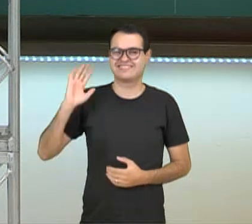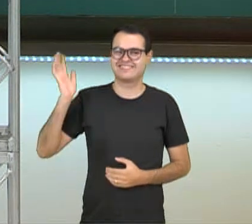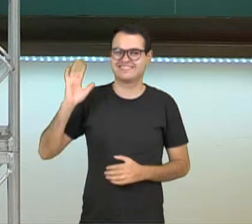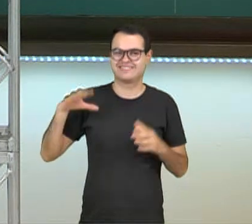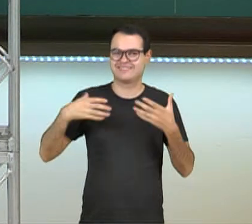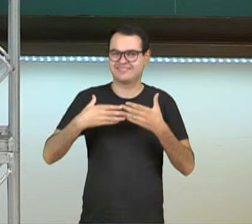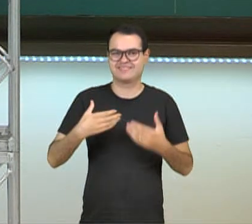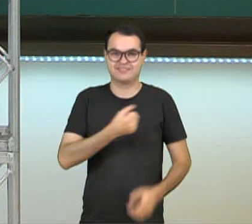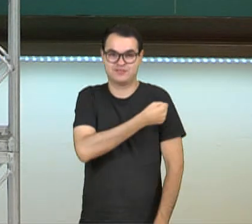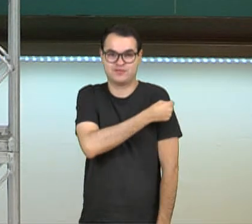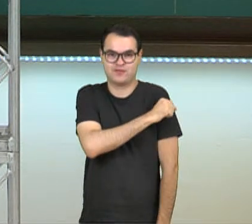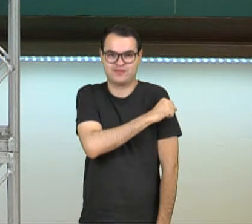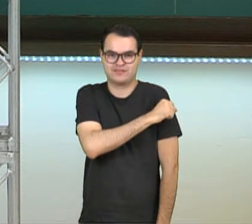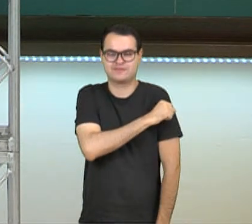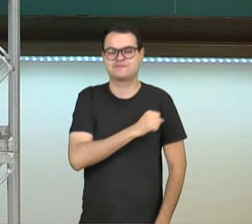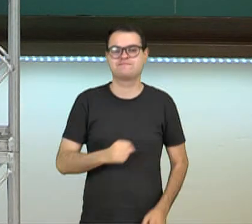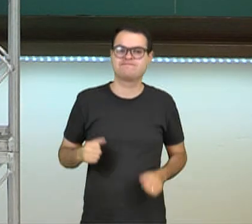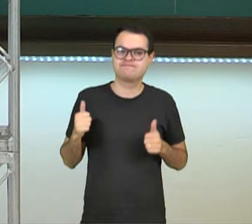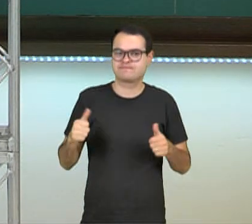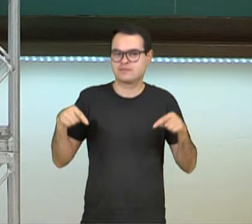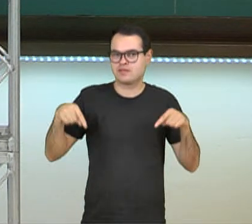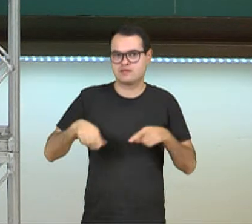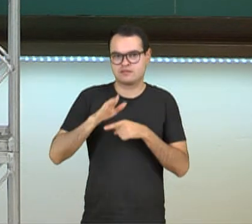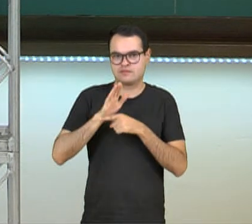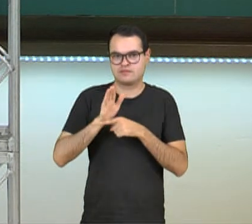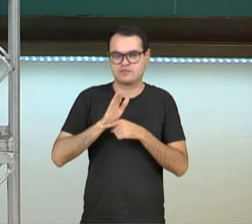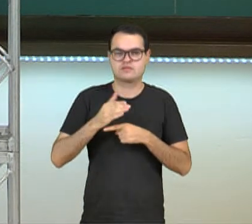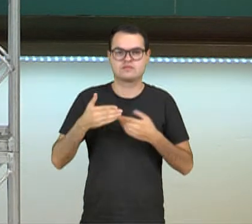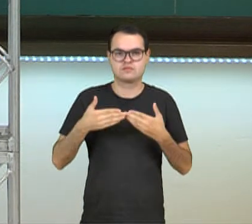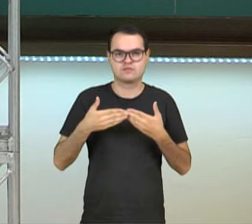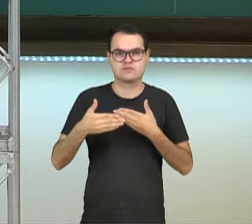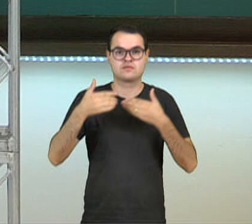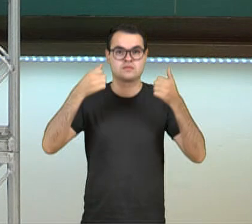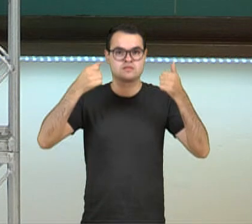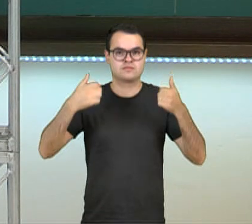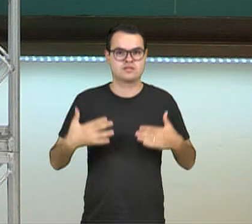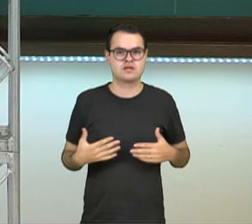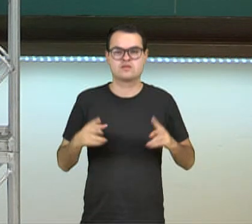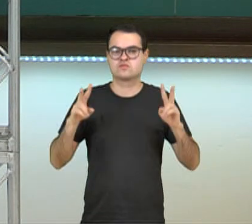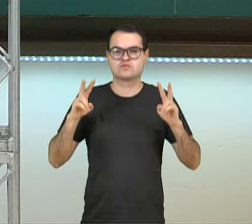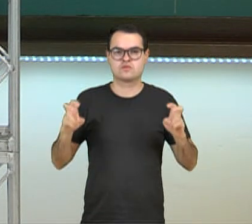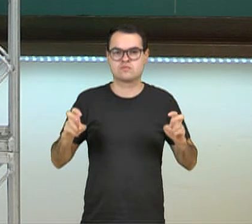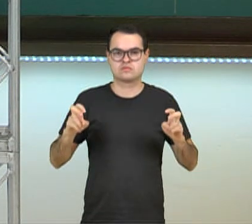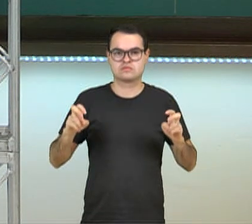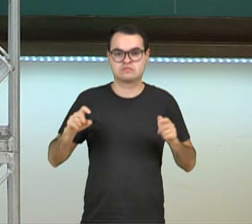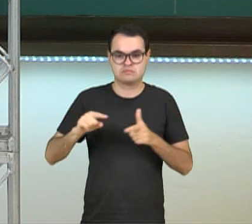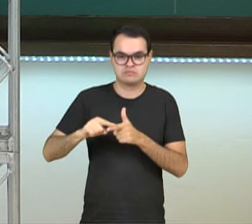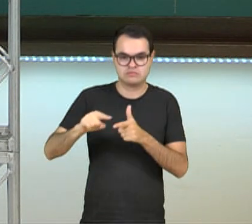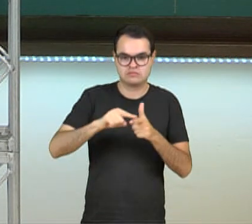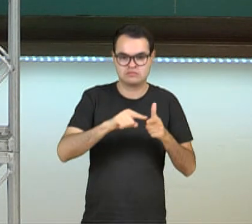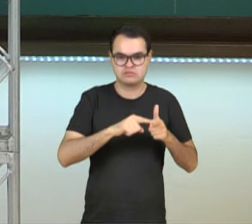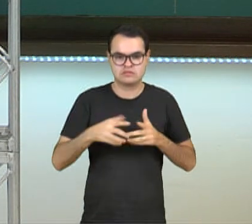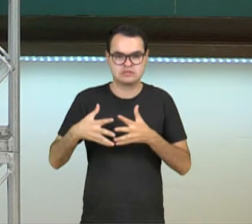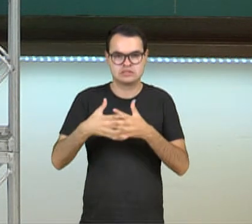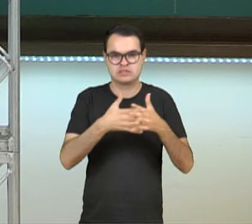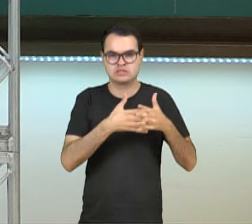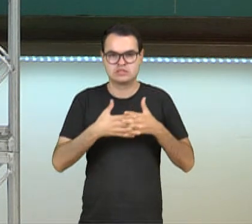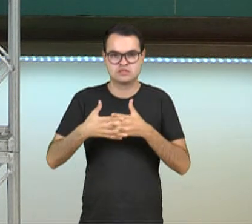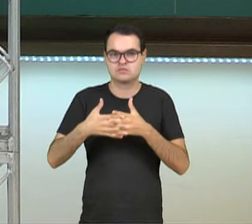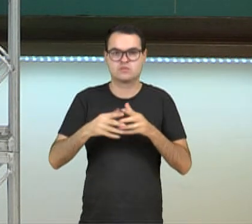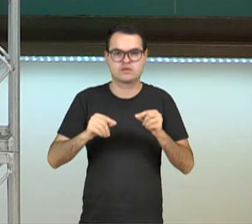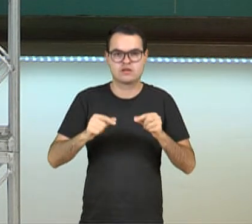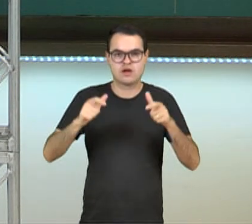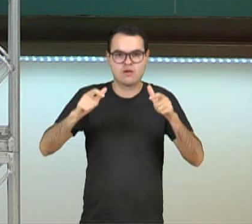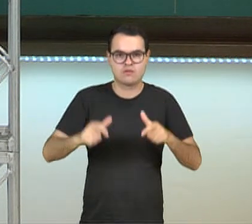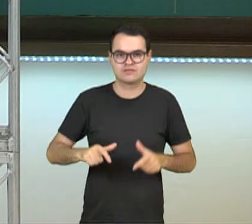Olá, estudantes do 8º ano! Nesse vídeo nós vamos falar sobre conflitos no continente africano. Aqui